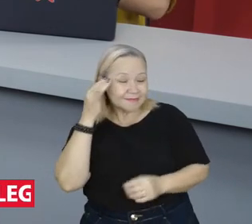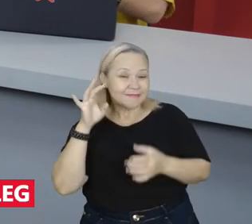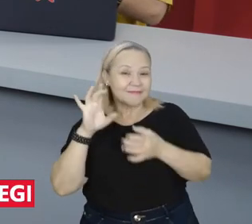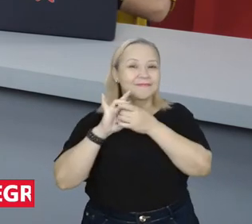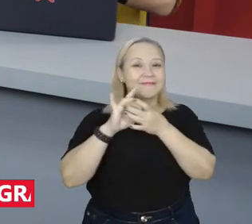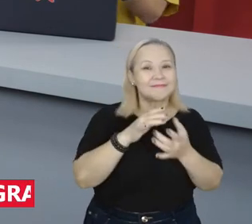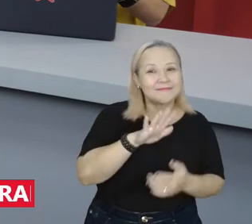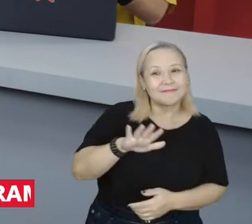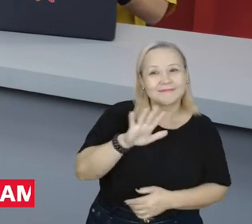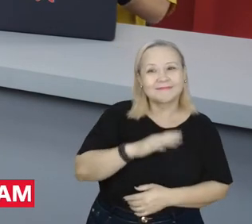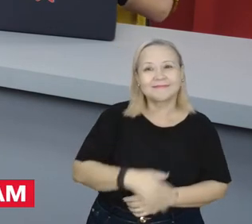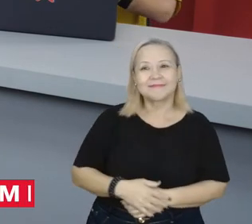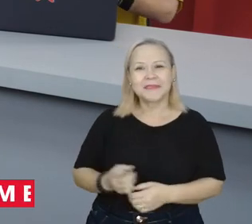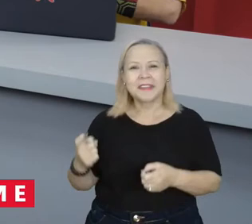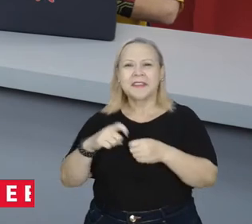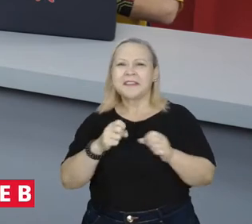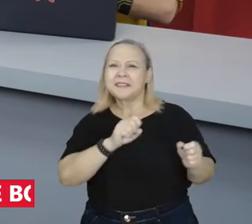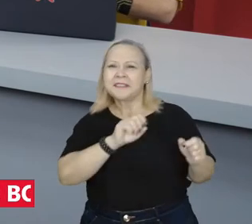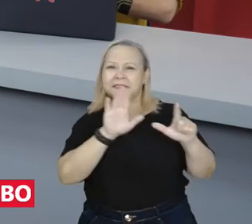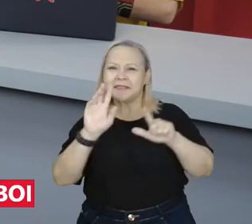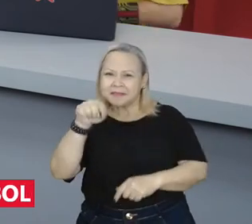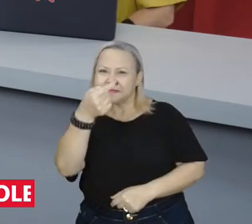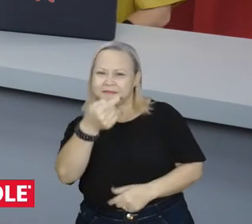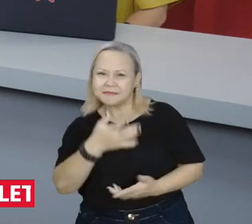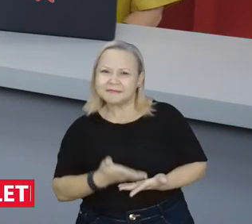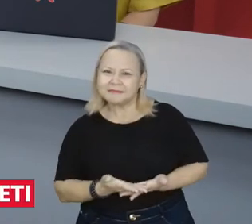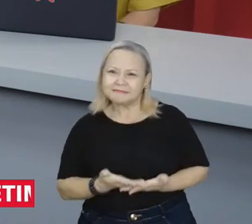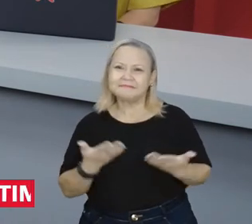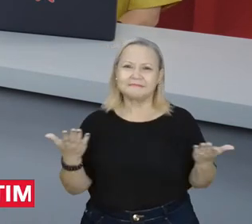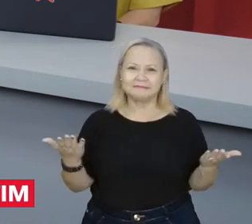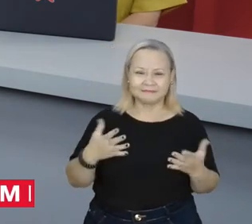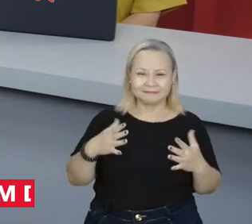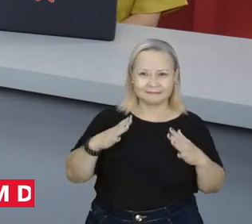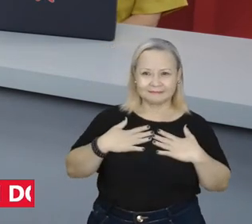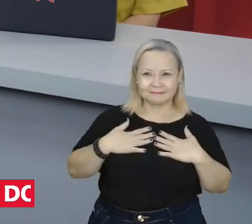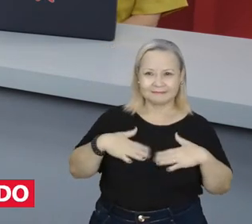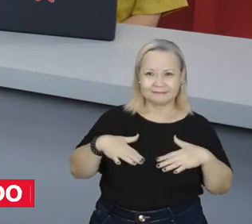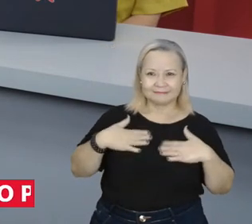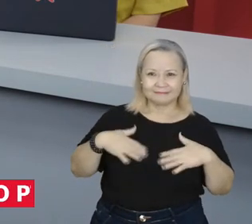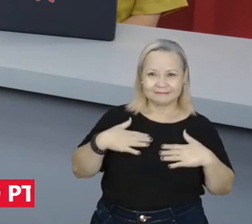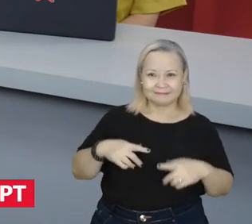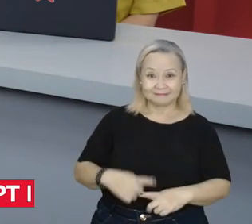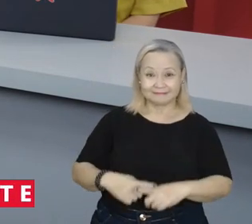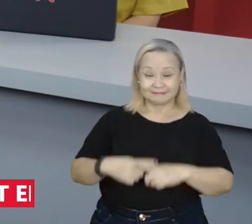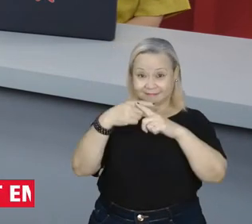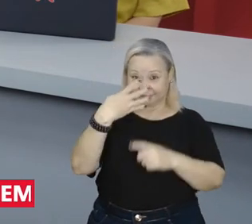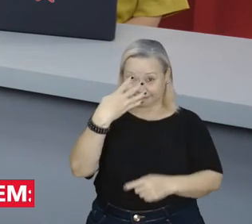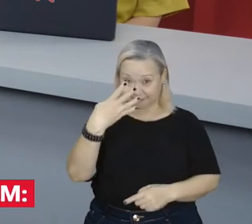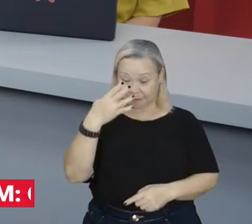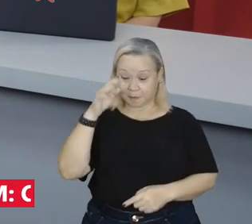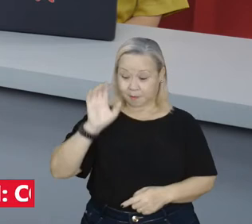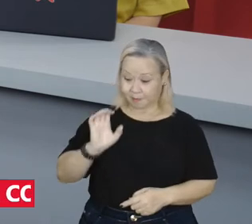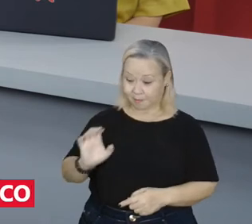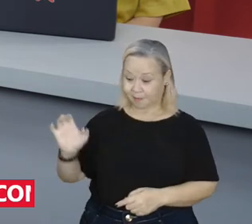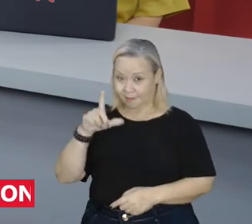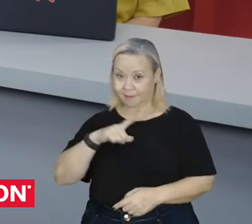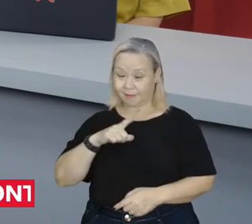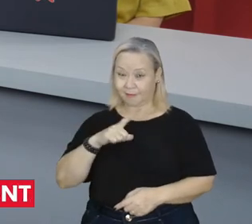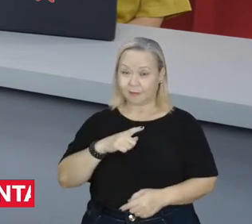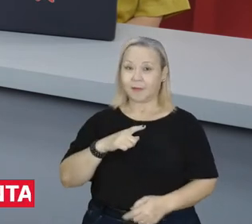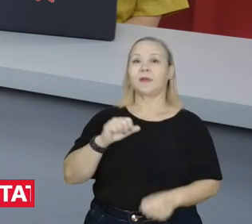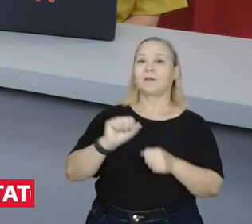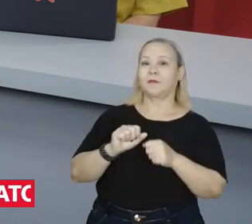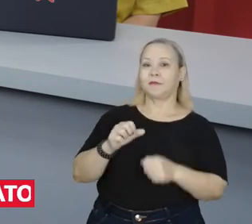senhorita volta só na semana que vem? É, pessoal, amanhã, ó, estamos disputando em 4 estados, então a gente fez esse giro, Santa